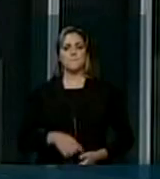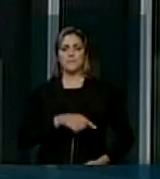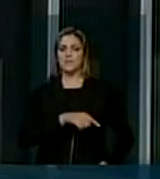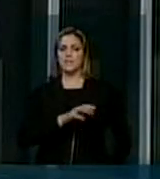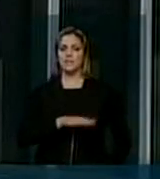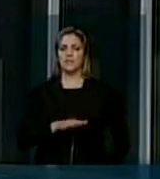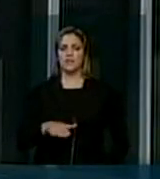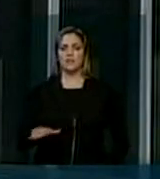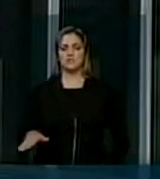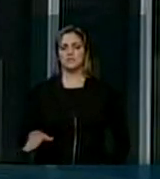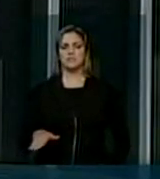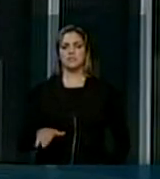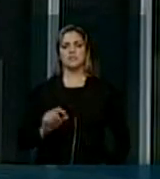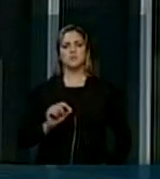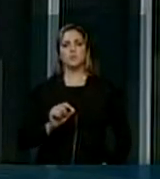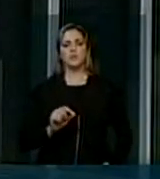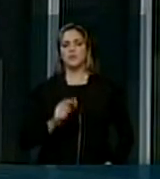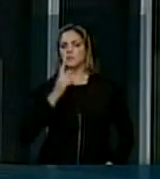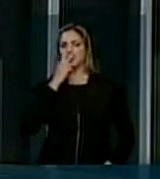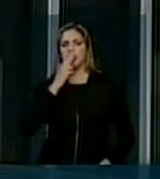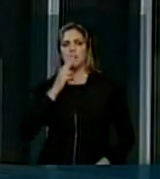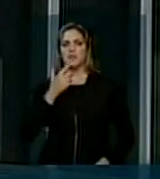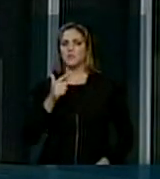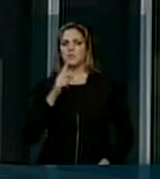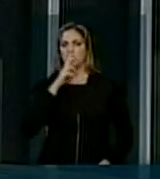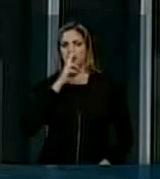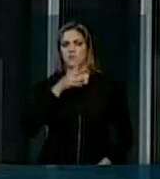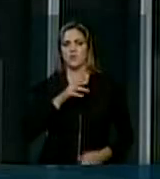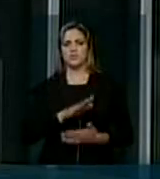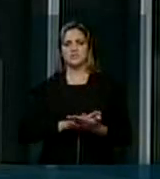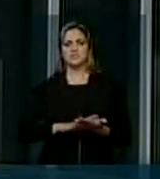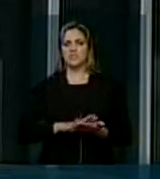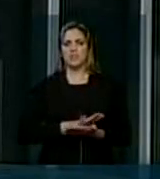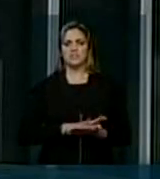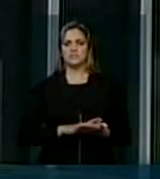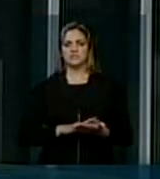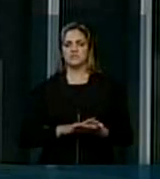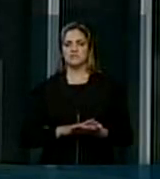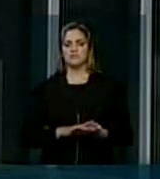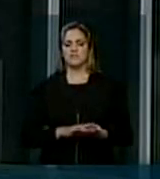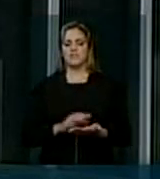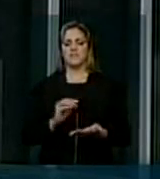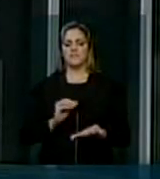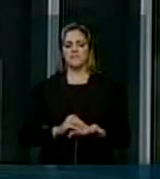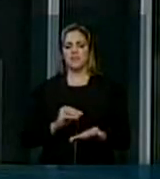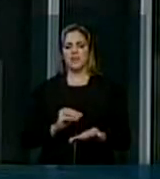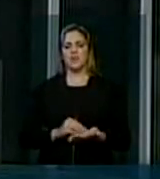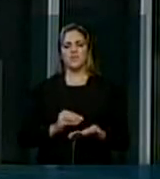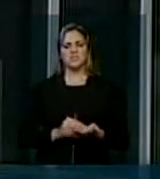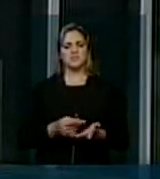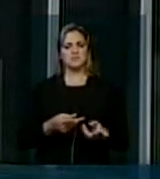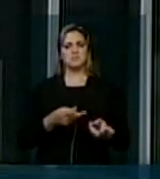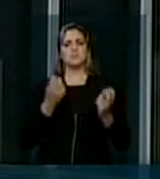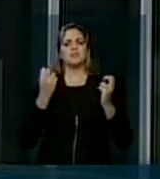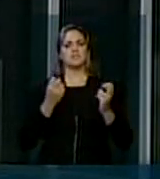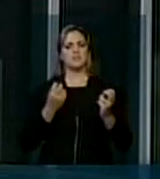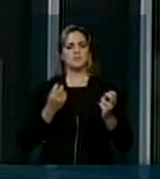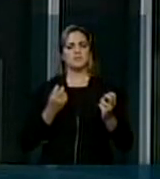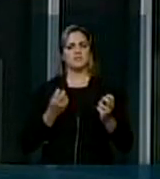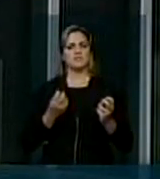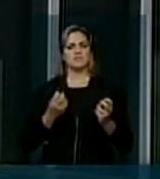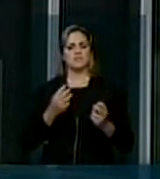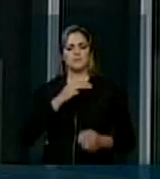poderoso, não foi suficiente para sensibilizar aos ilustres, aos